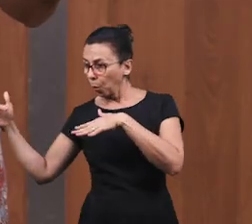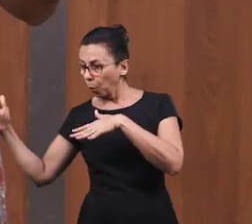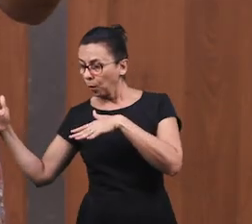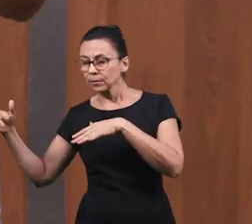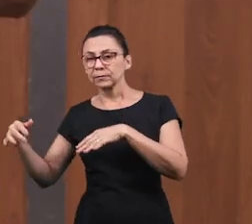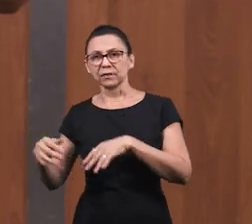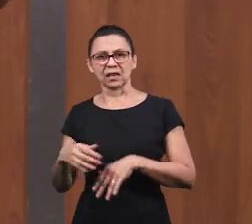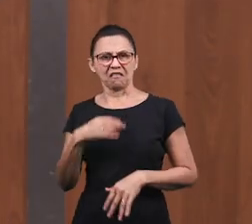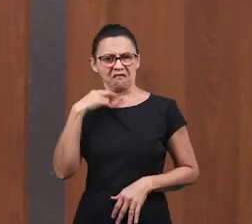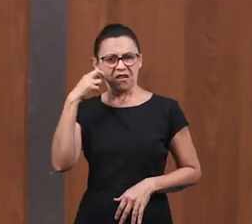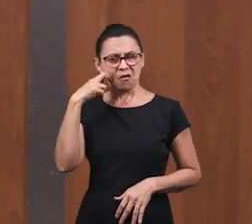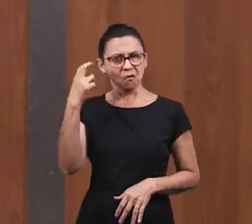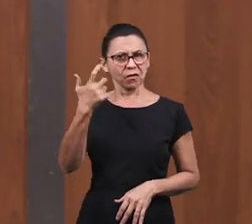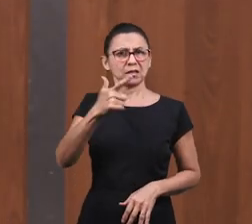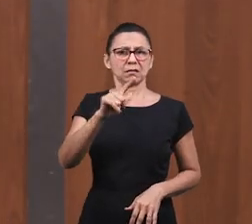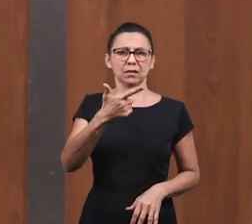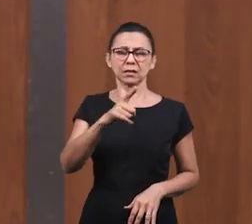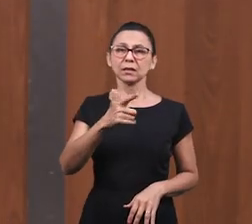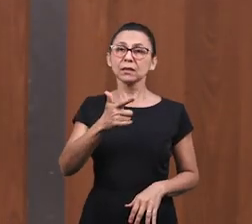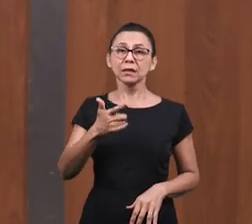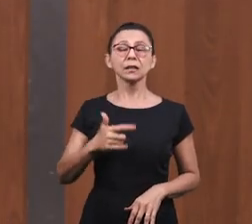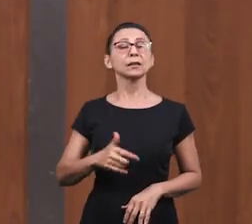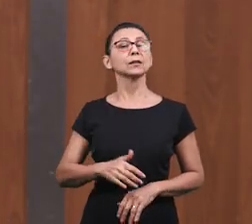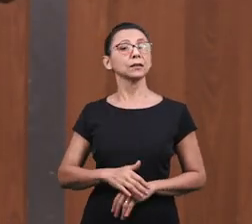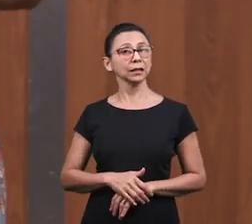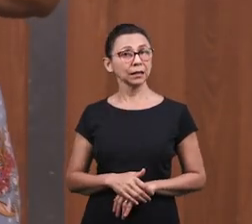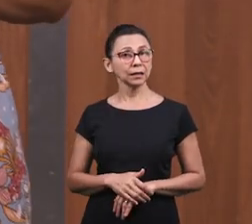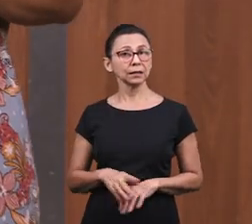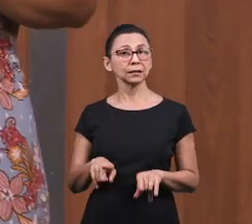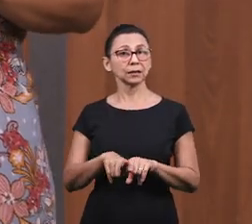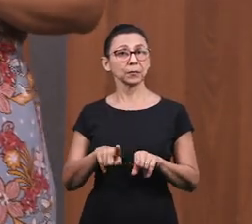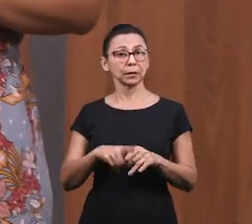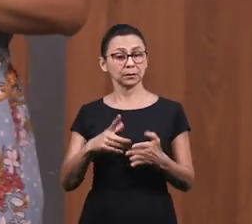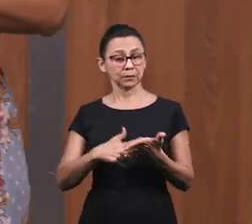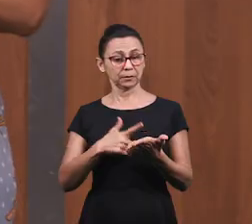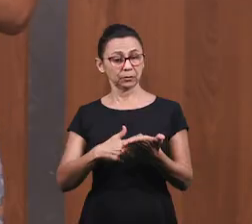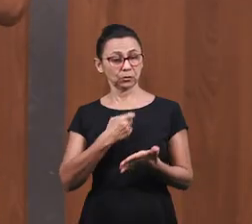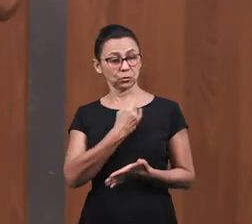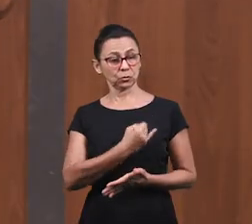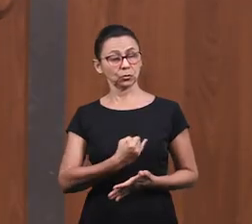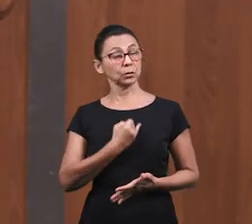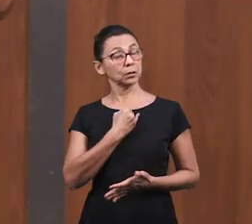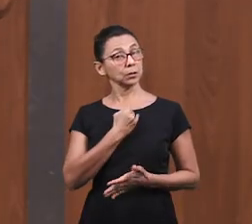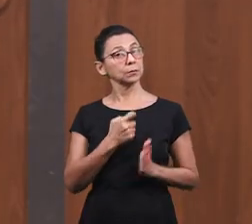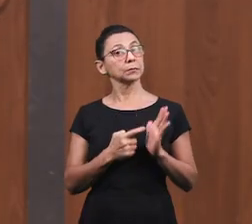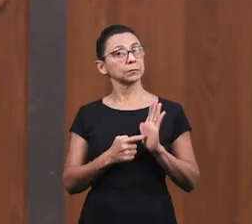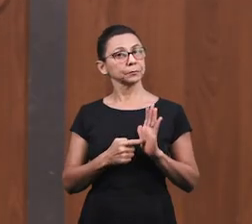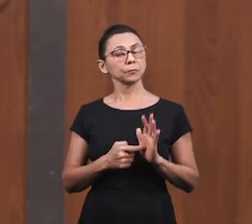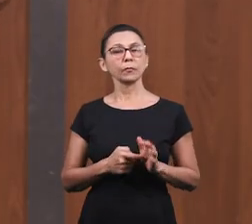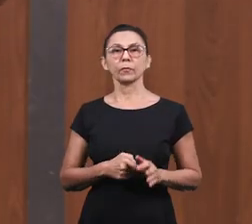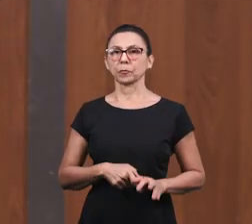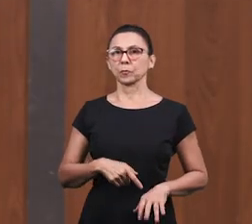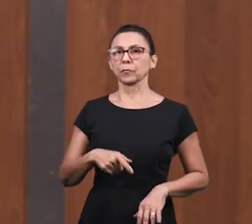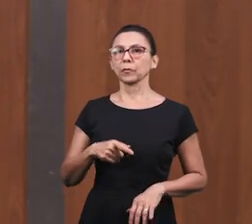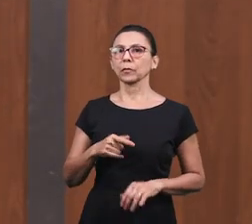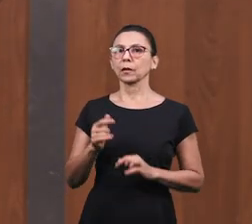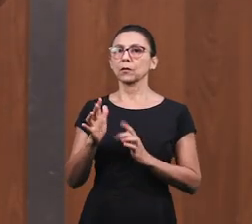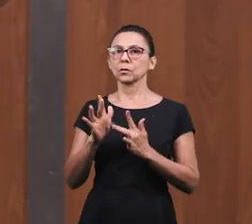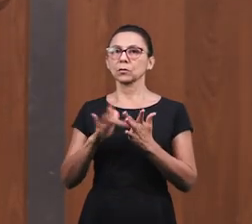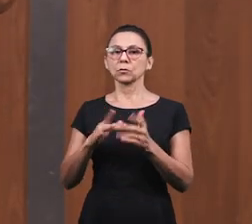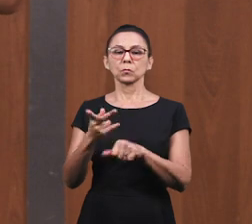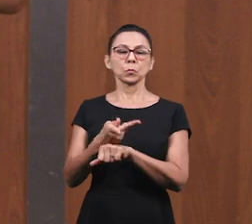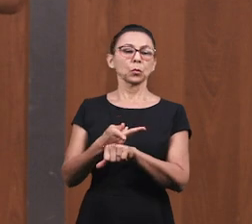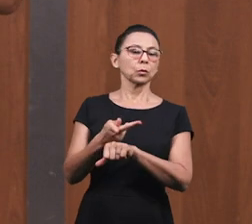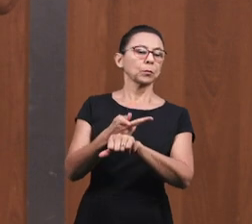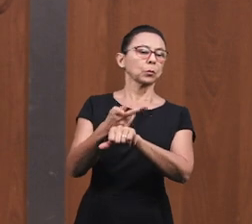que nós devemos fazer com o nosso Deus. Lá no livro de João também fala, o Senhor procura os